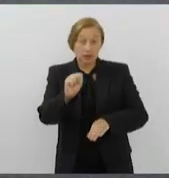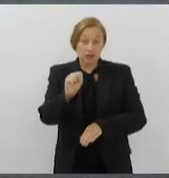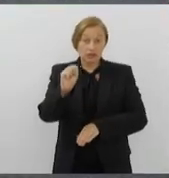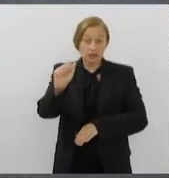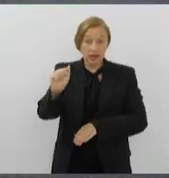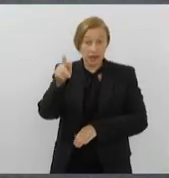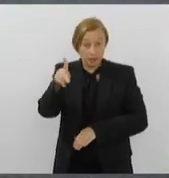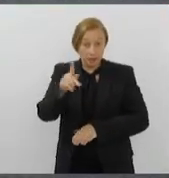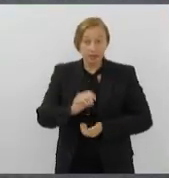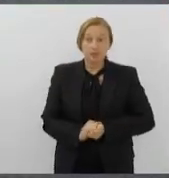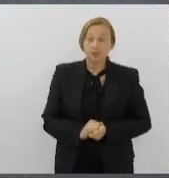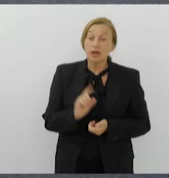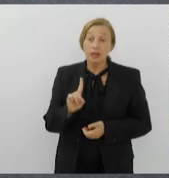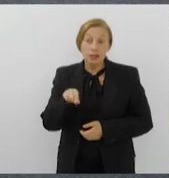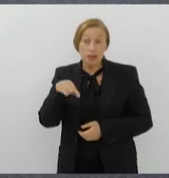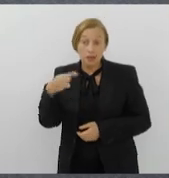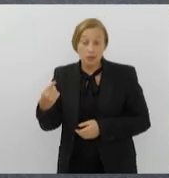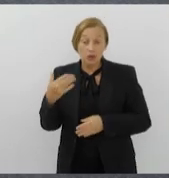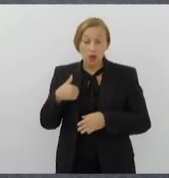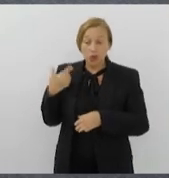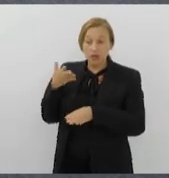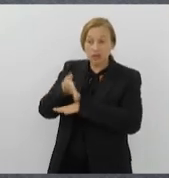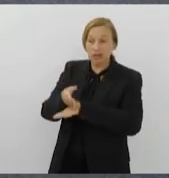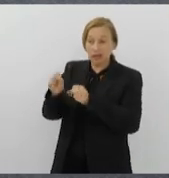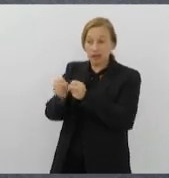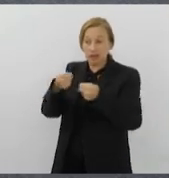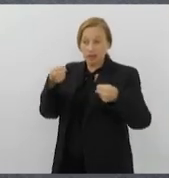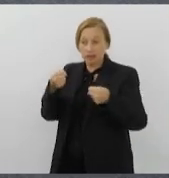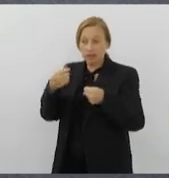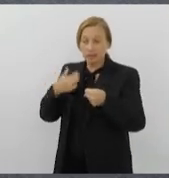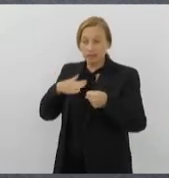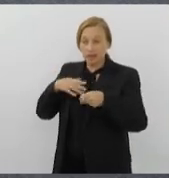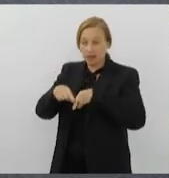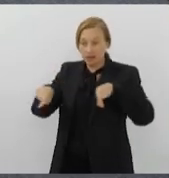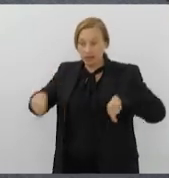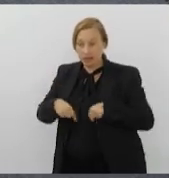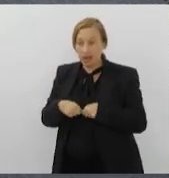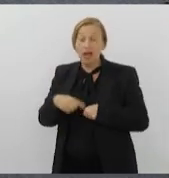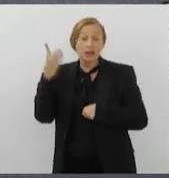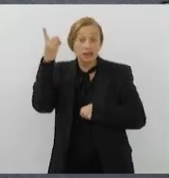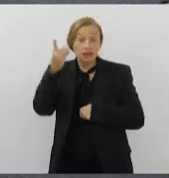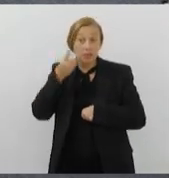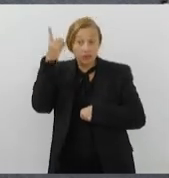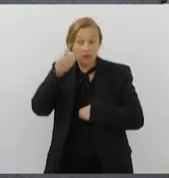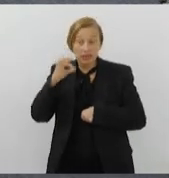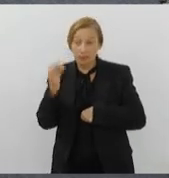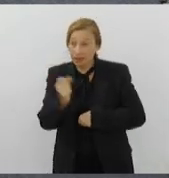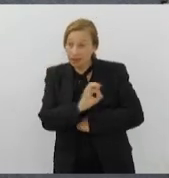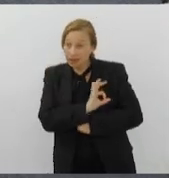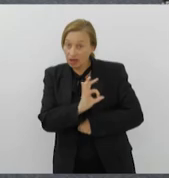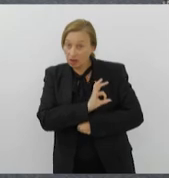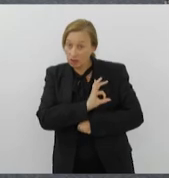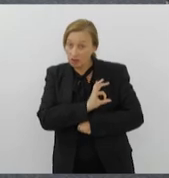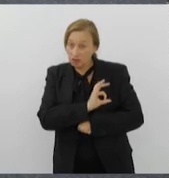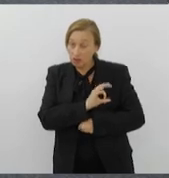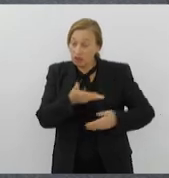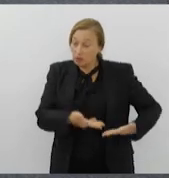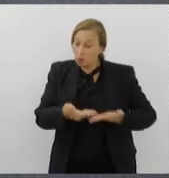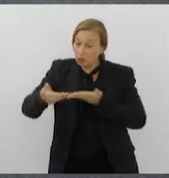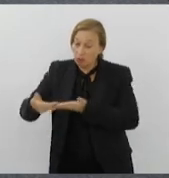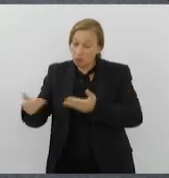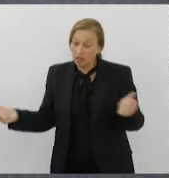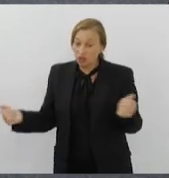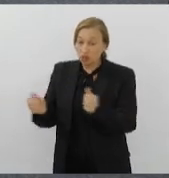E, logo a seguida, entrei na sala... Deputada Marta Rocha me convidou para receber uma representação junto com